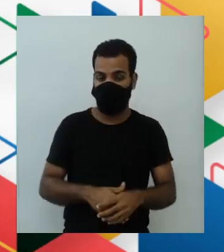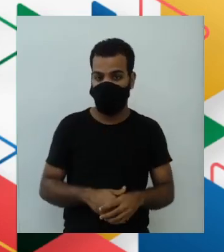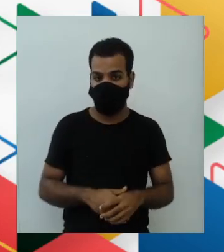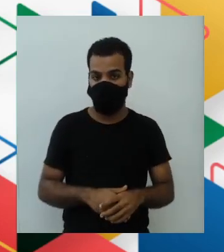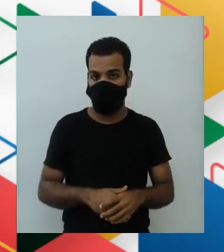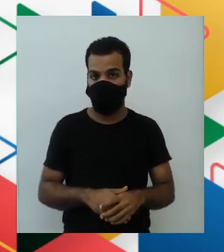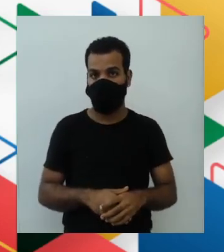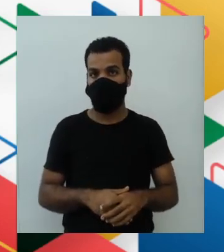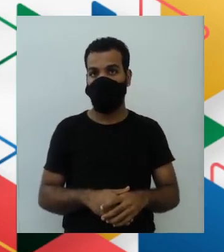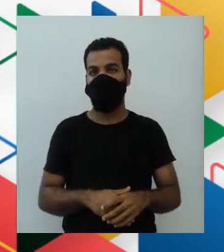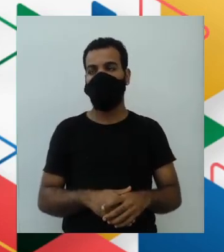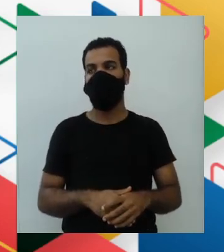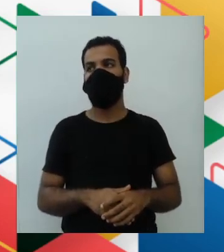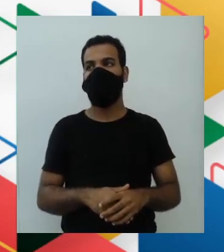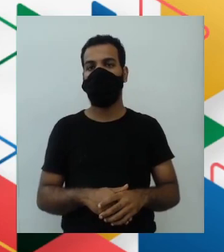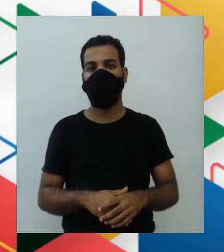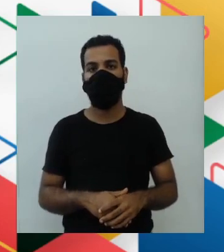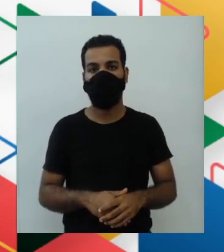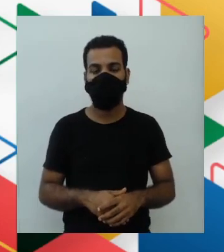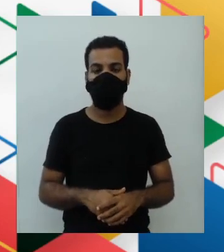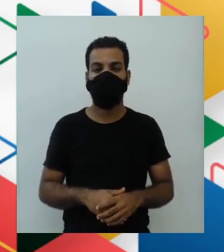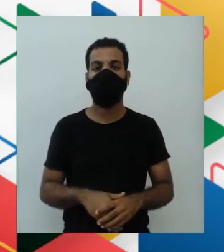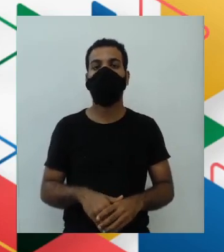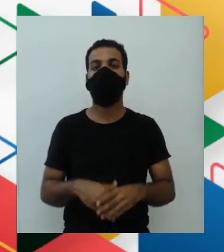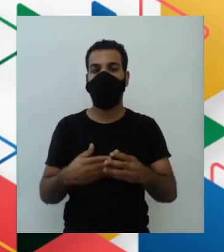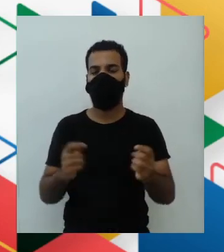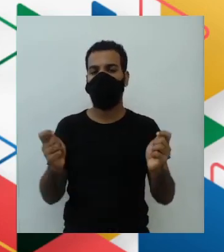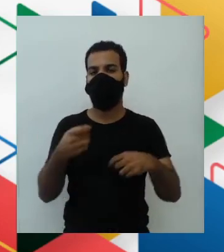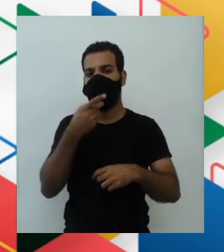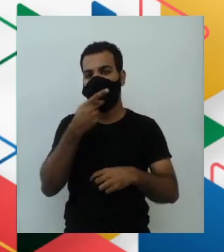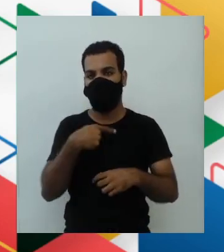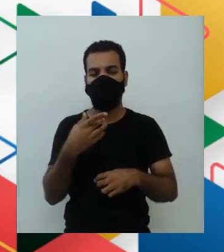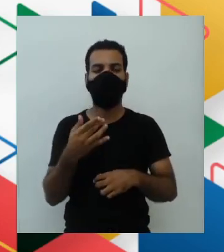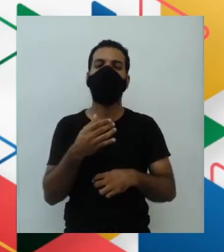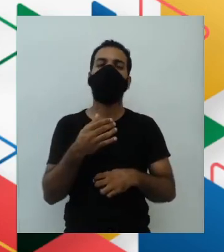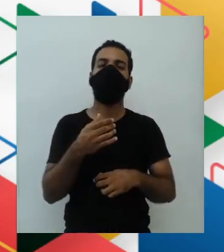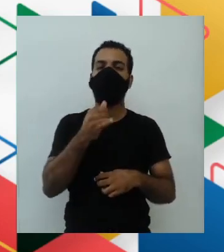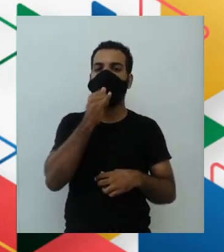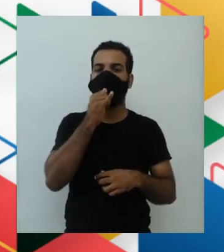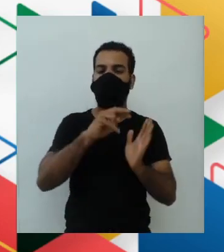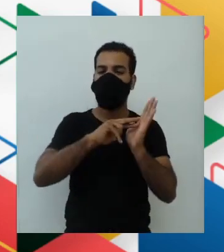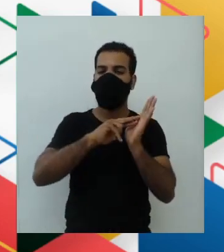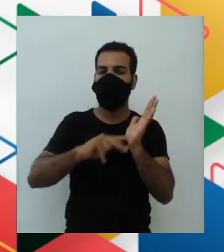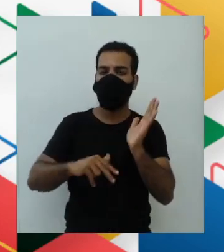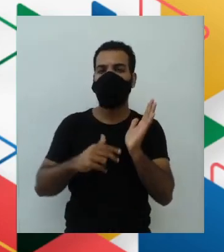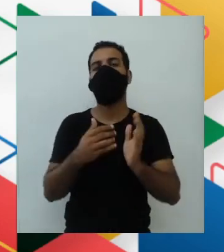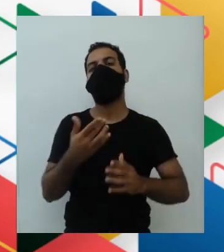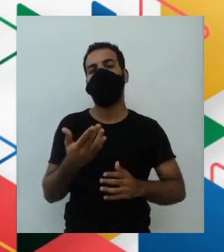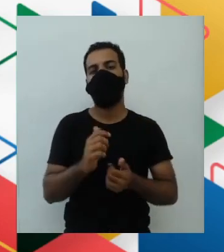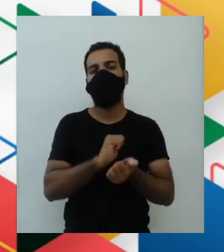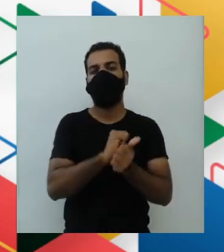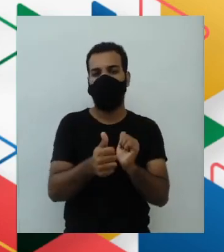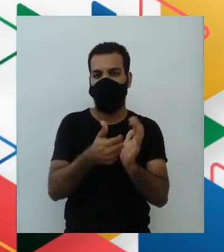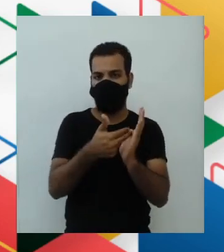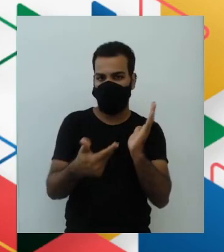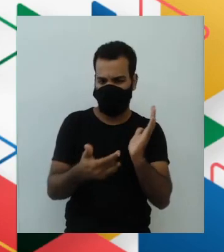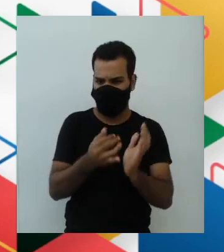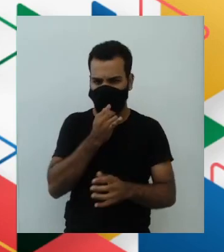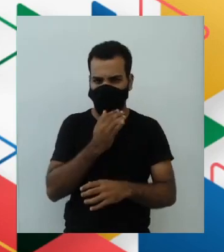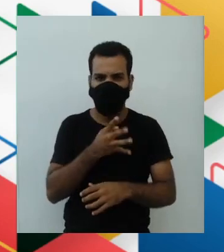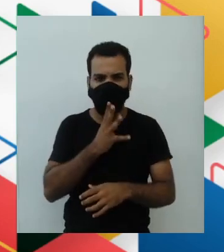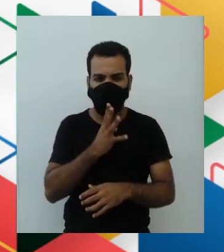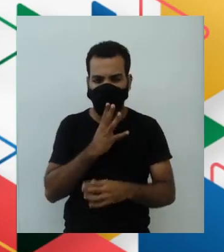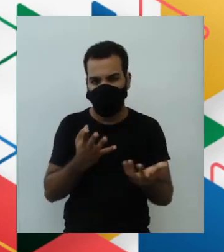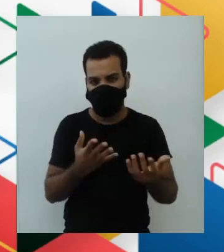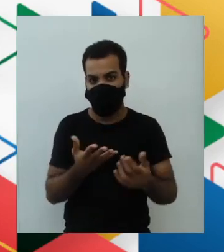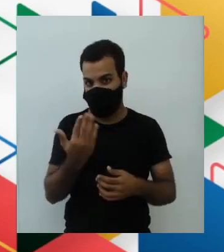objetivo. Então, você pode citar para mim exemplos de esportes coletivos? Vamos